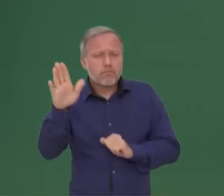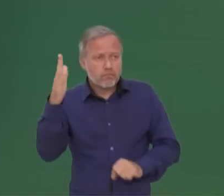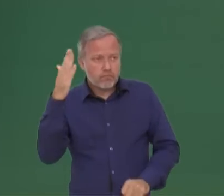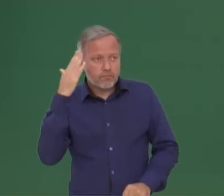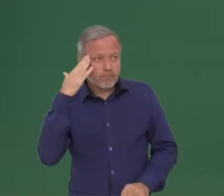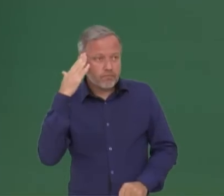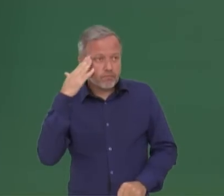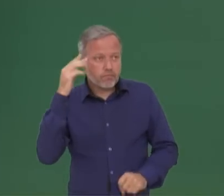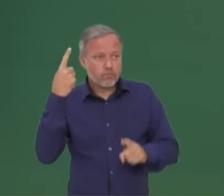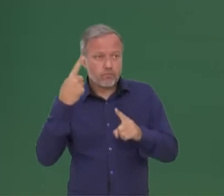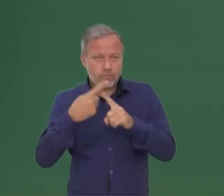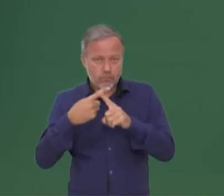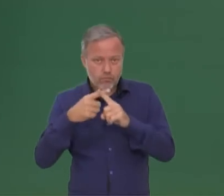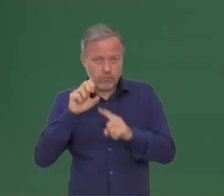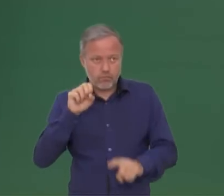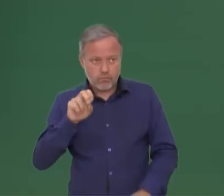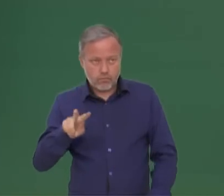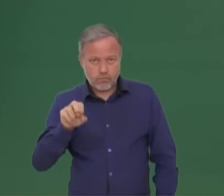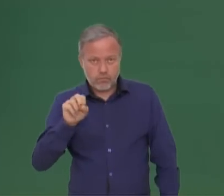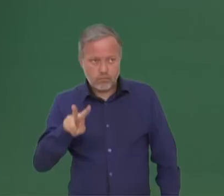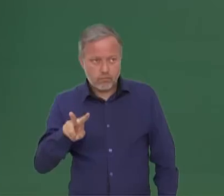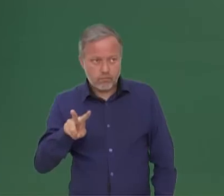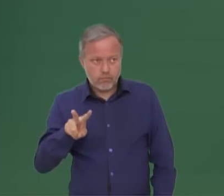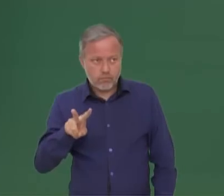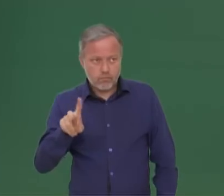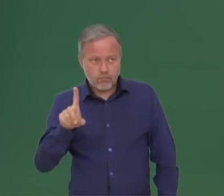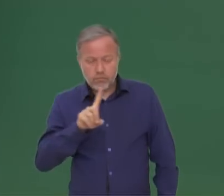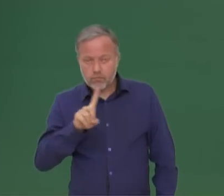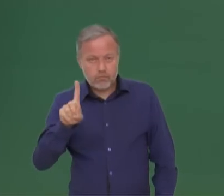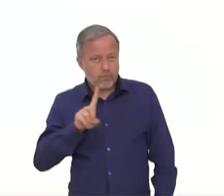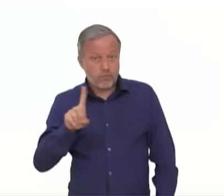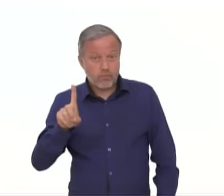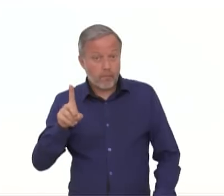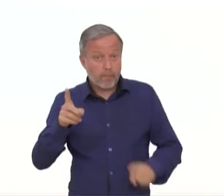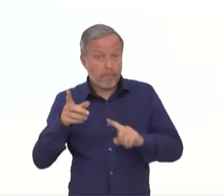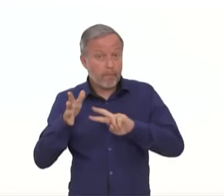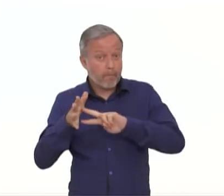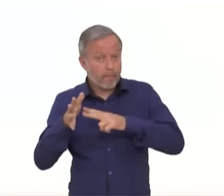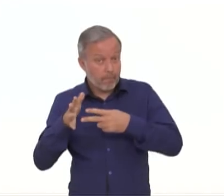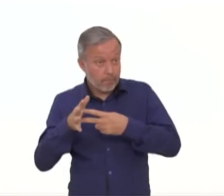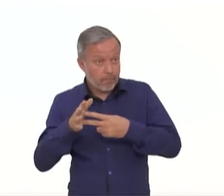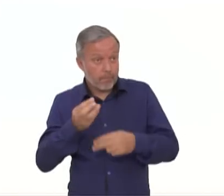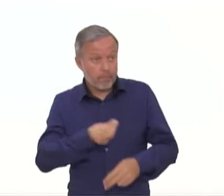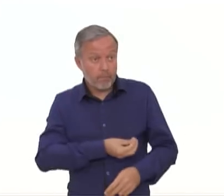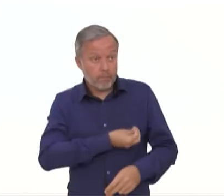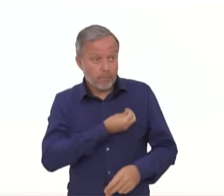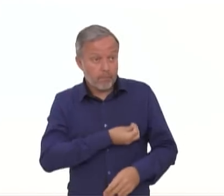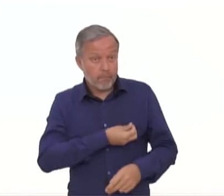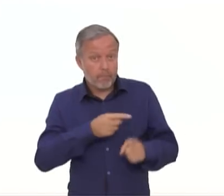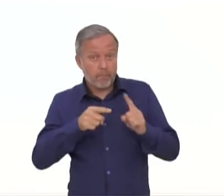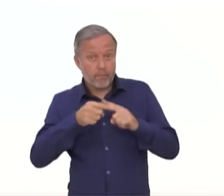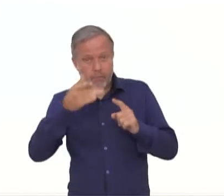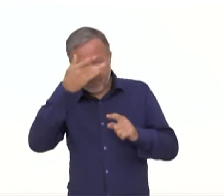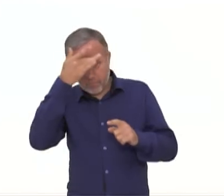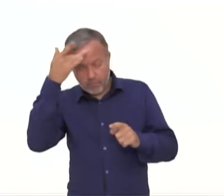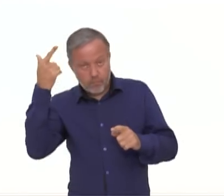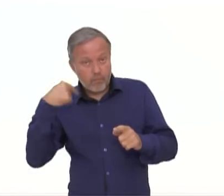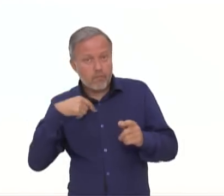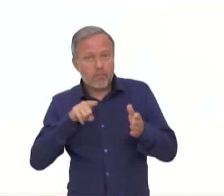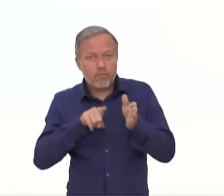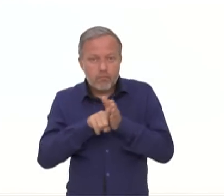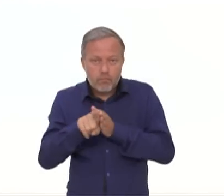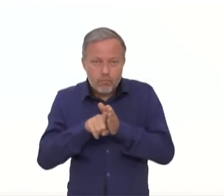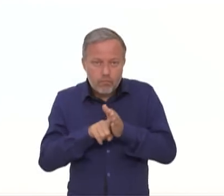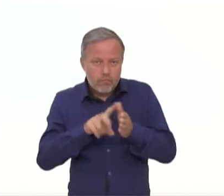pensem bastante. Por que os vírus não são considerados seres vivos para alguns pesquisadores? A